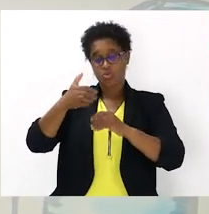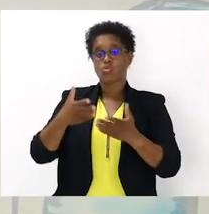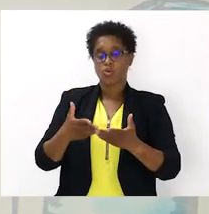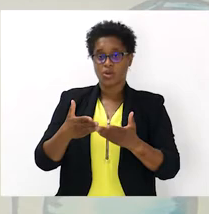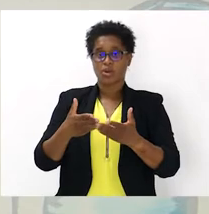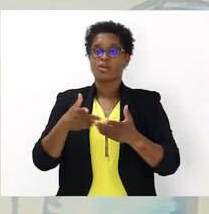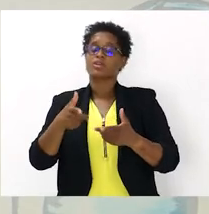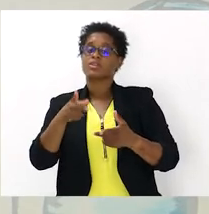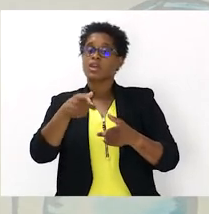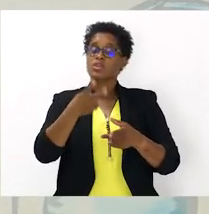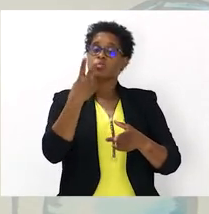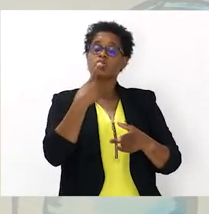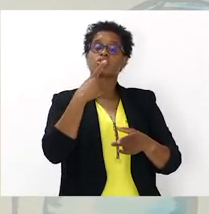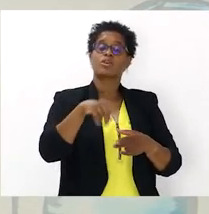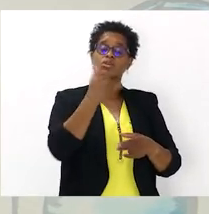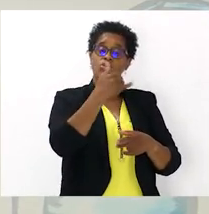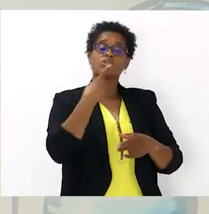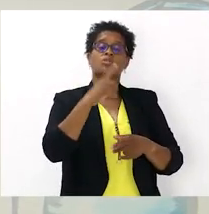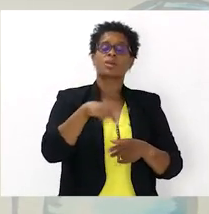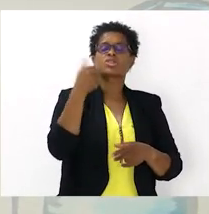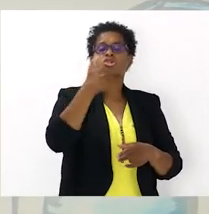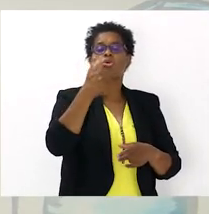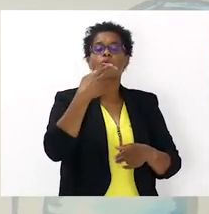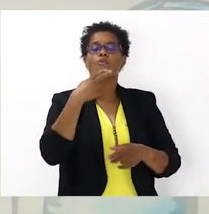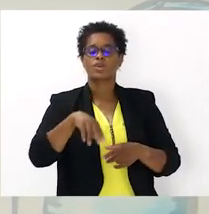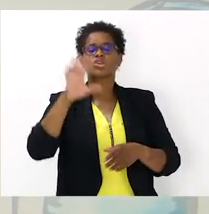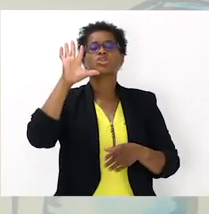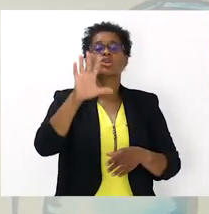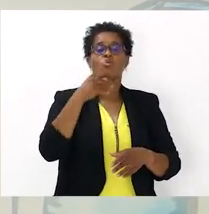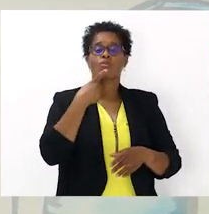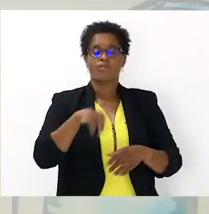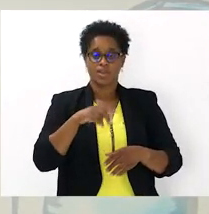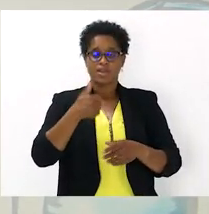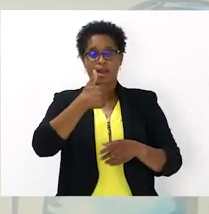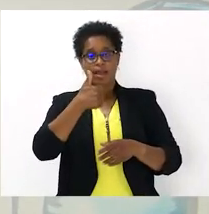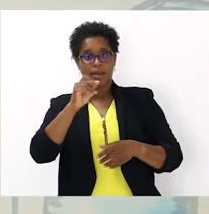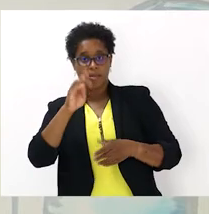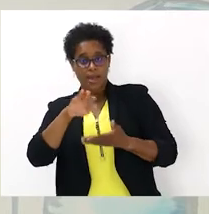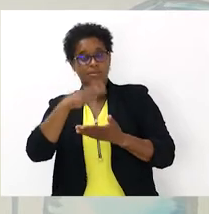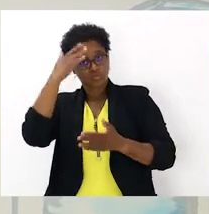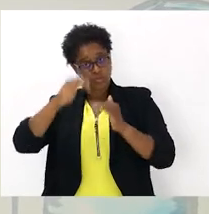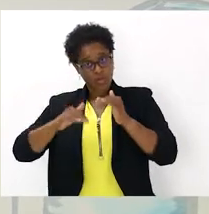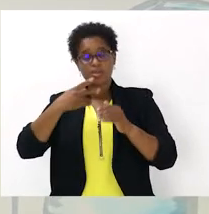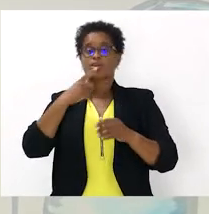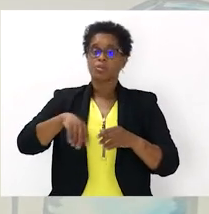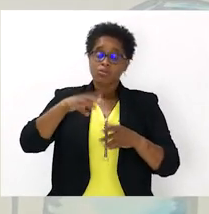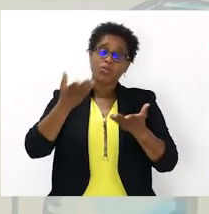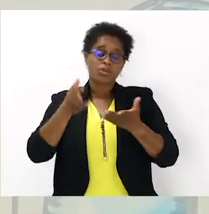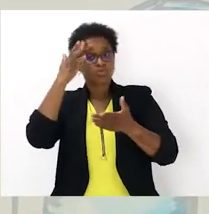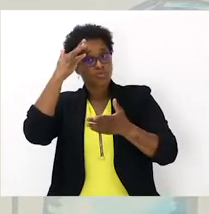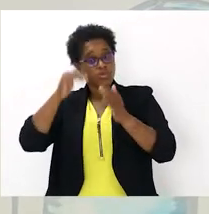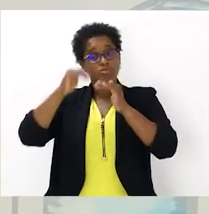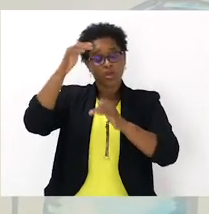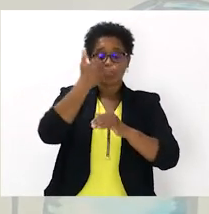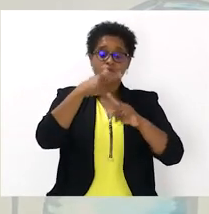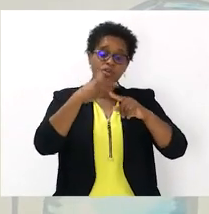caso, 2 repete 5 vezes. A base repete consoante número de expoente. Então, 2 vezes